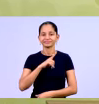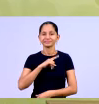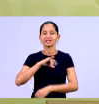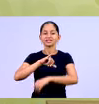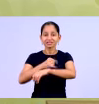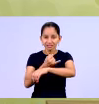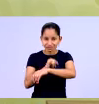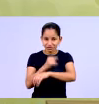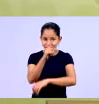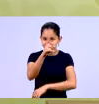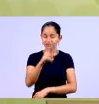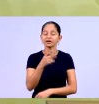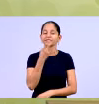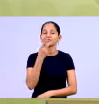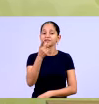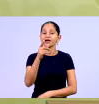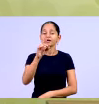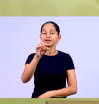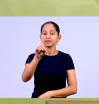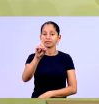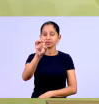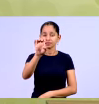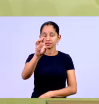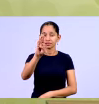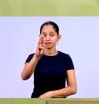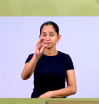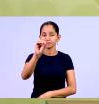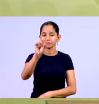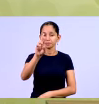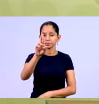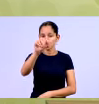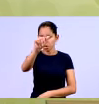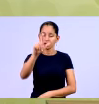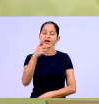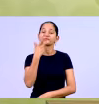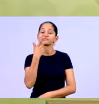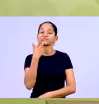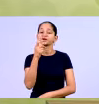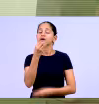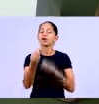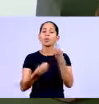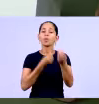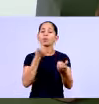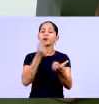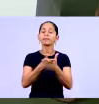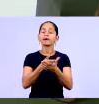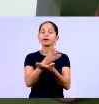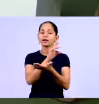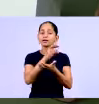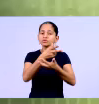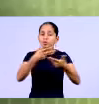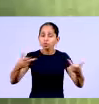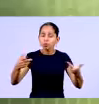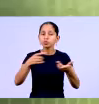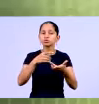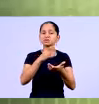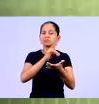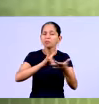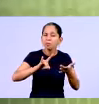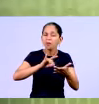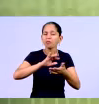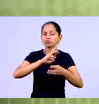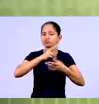É a Débora. Ela fala como funciona o pagamento dos tributos na empresa de ME. Perfeito. Olha, o pagamento de tributos do